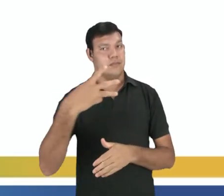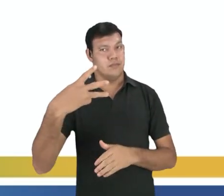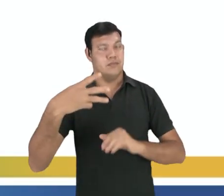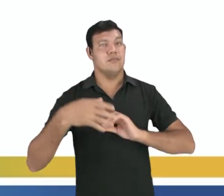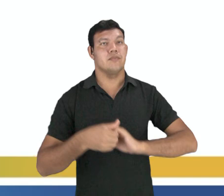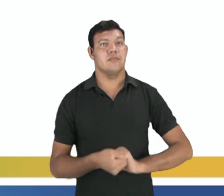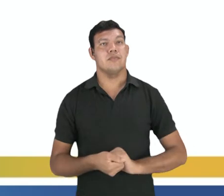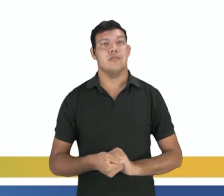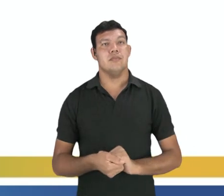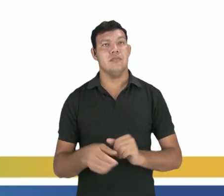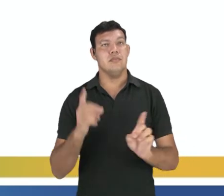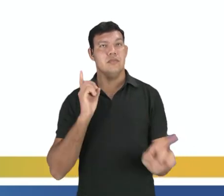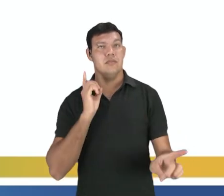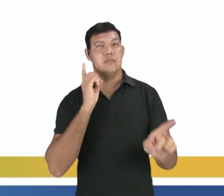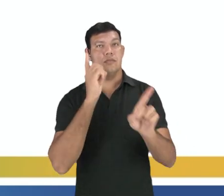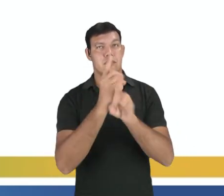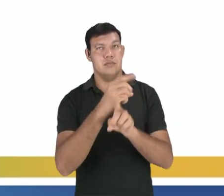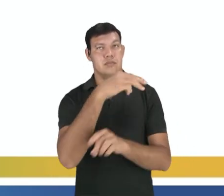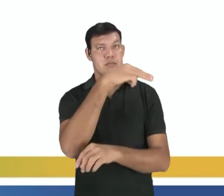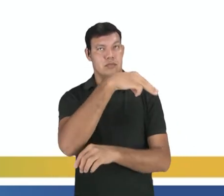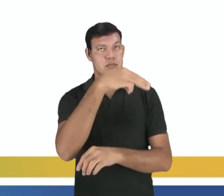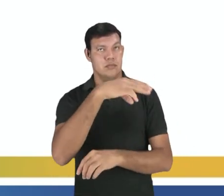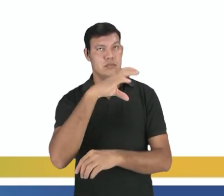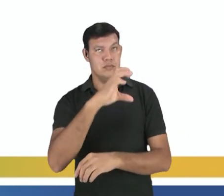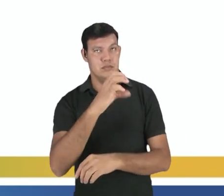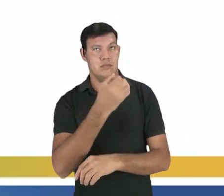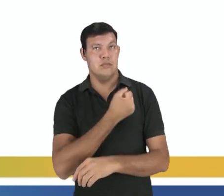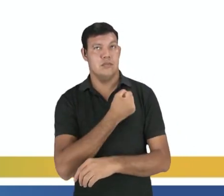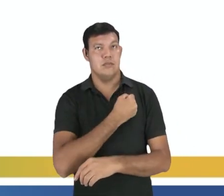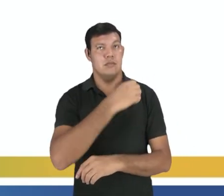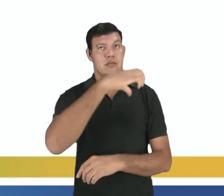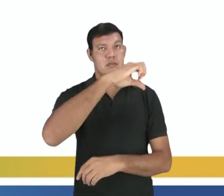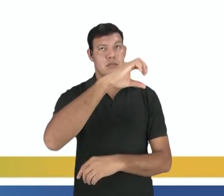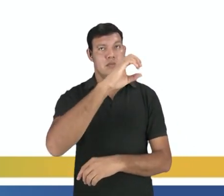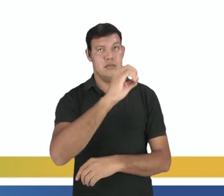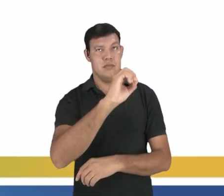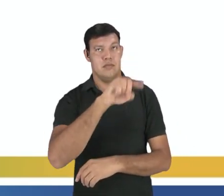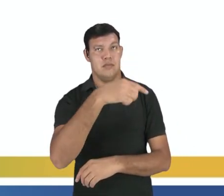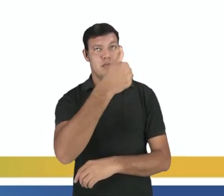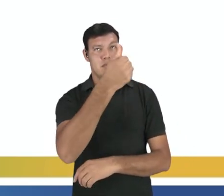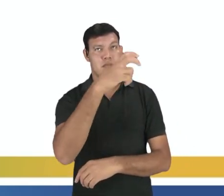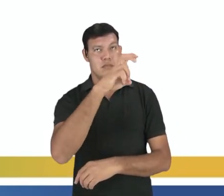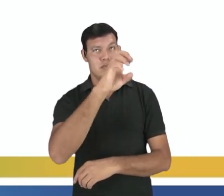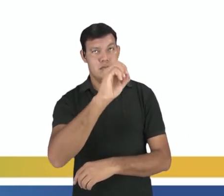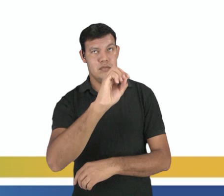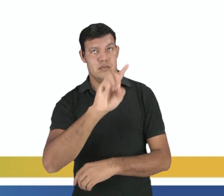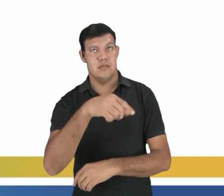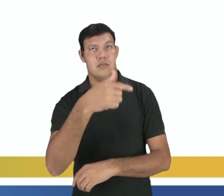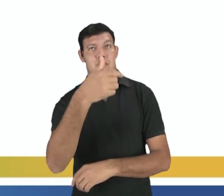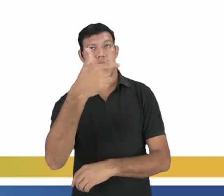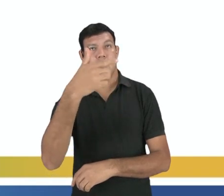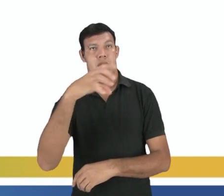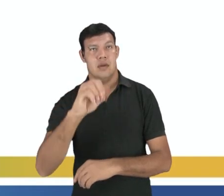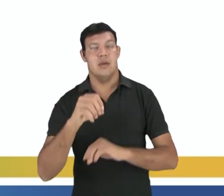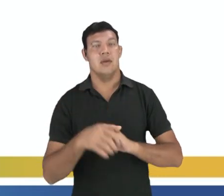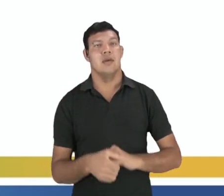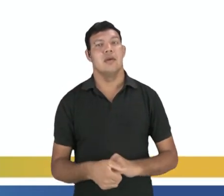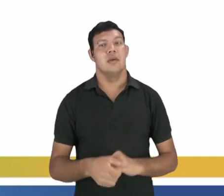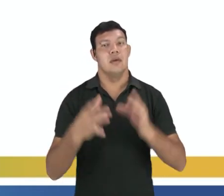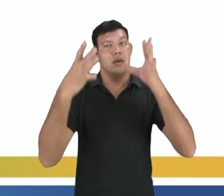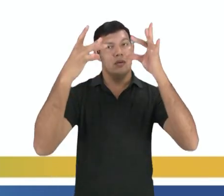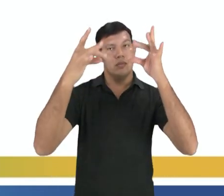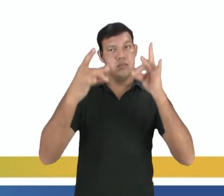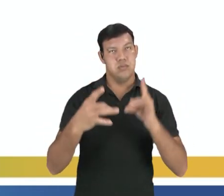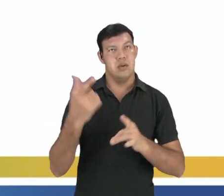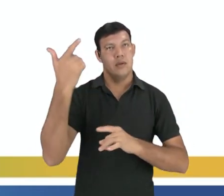Exercício 3. Qual o mínimo múltiplo comum entre os números 90, 150 e 20? Novamente, a